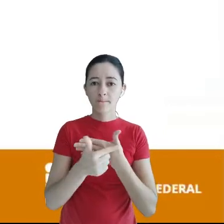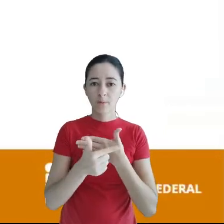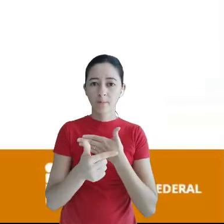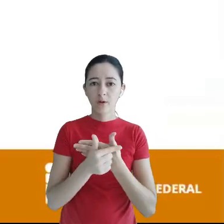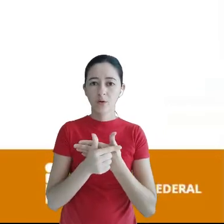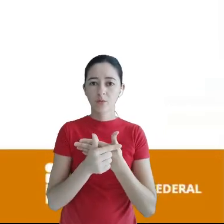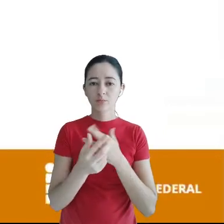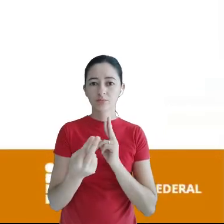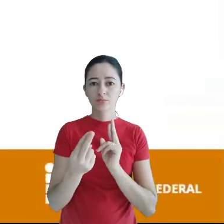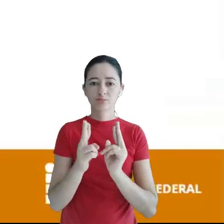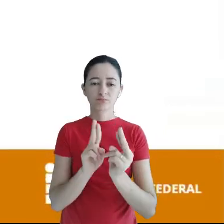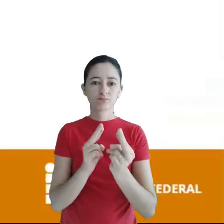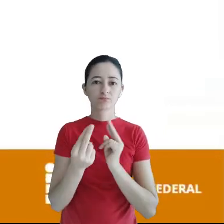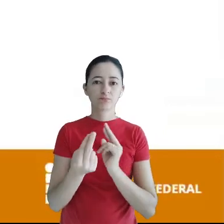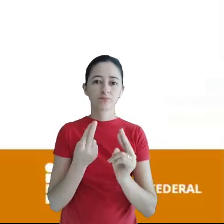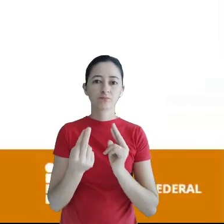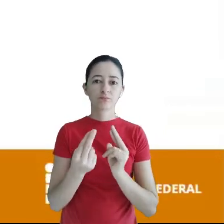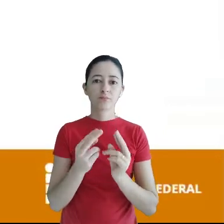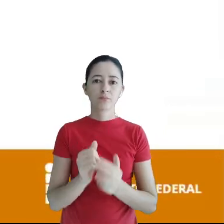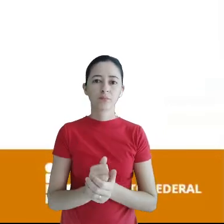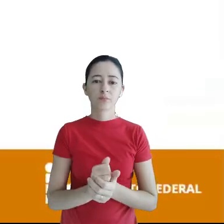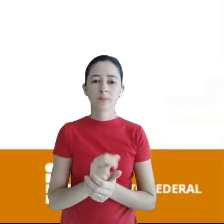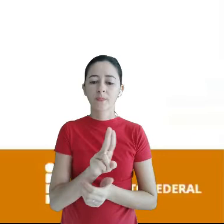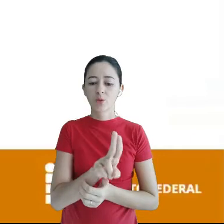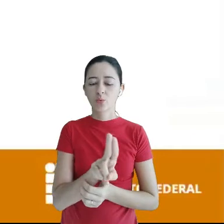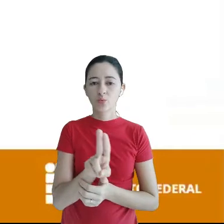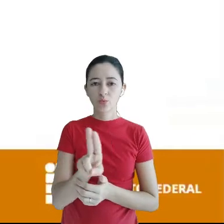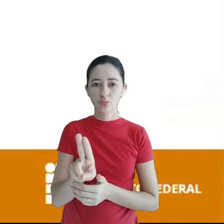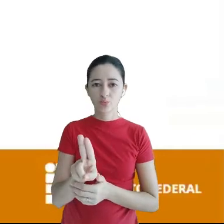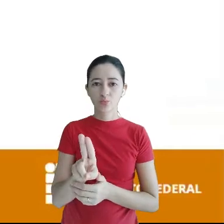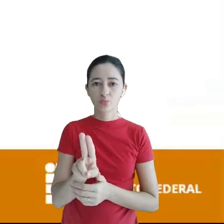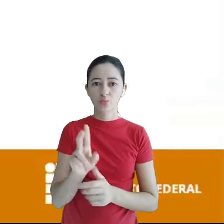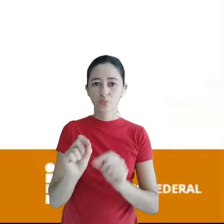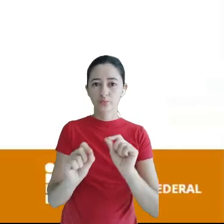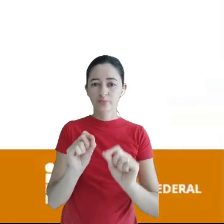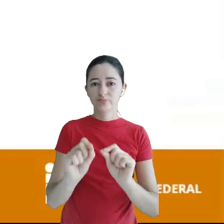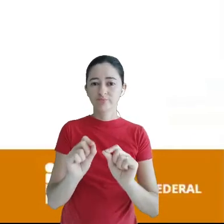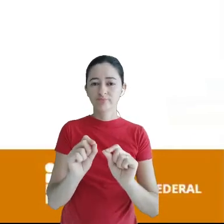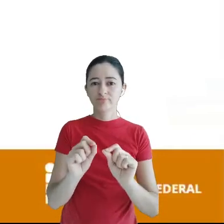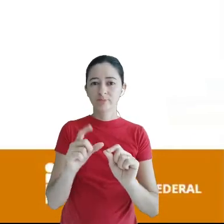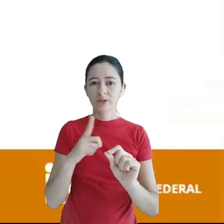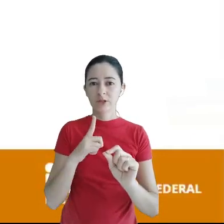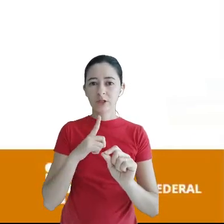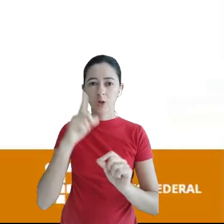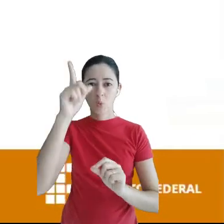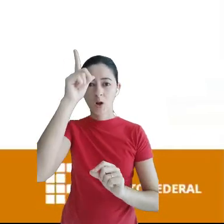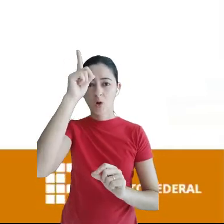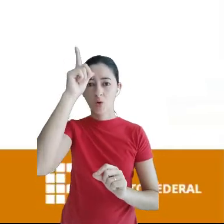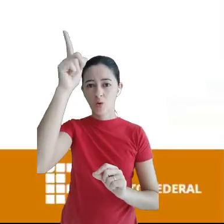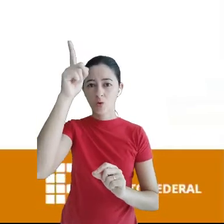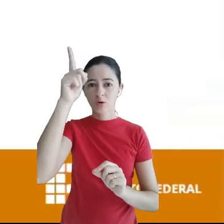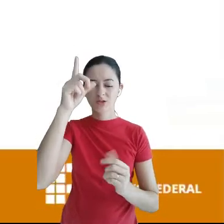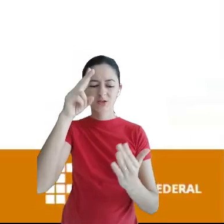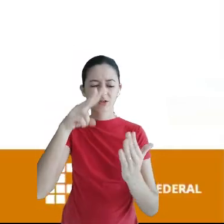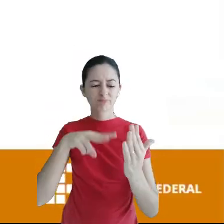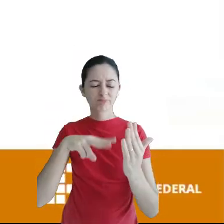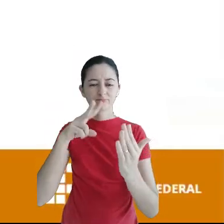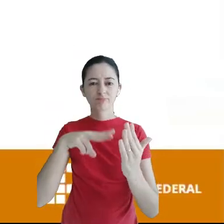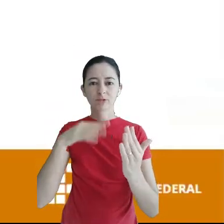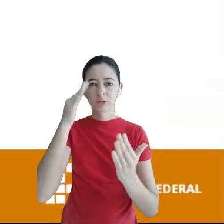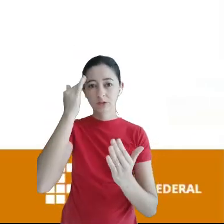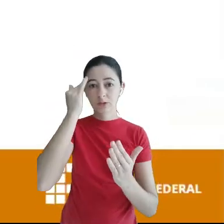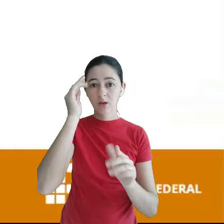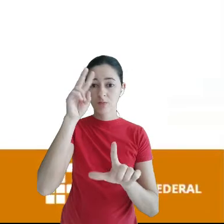do relacionamento. O relacionamento, o nome dele, ele tem que envolver uma lógica de leitura do